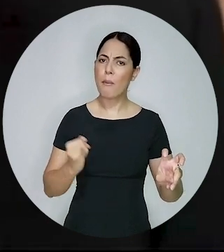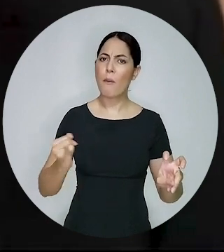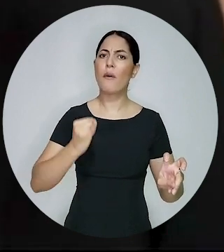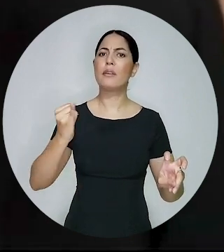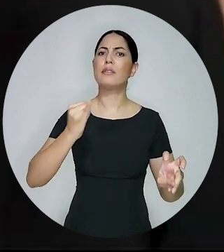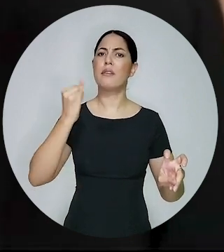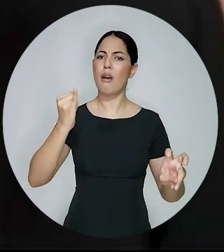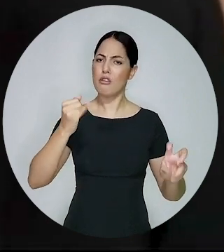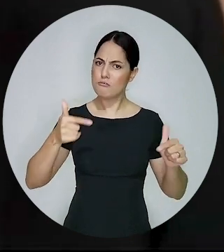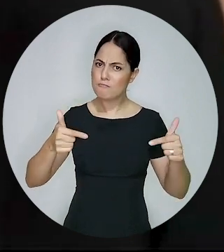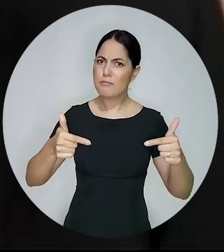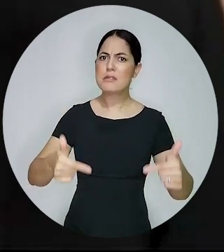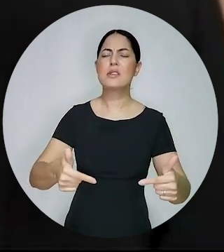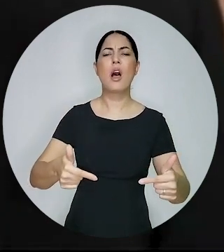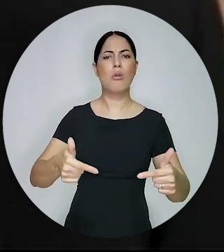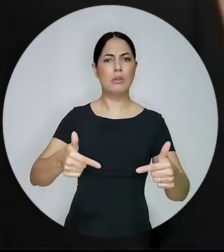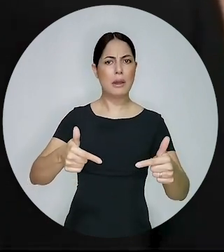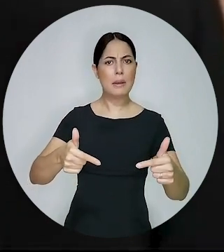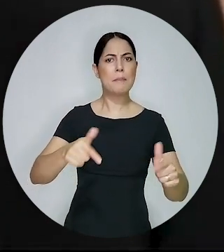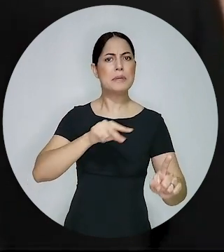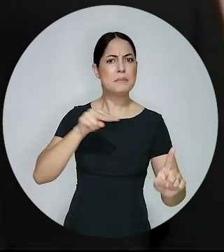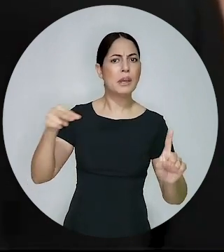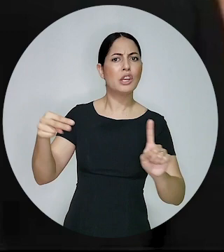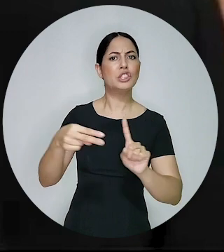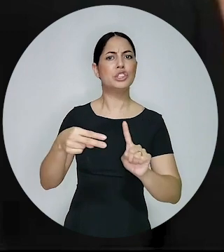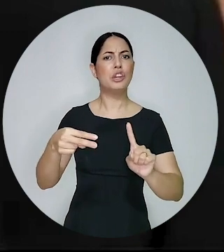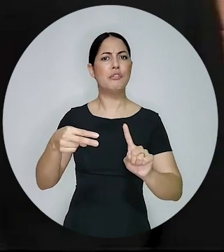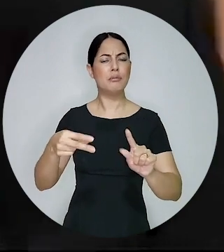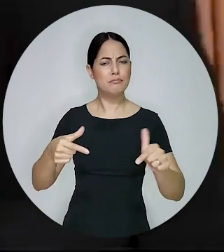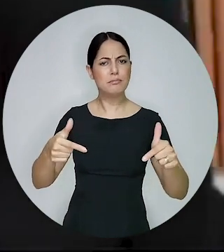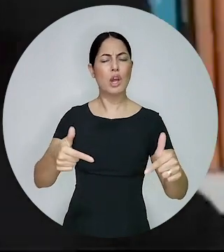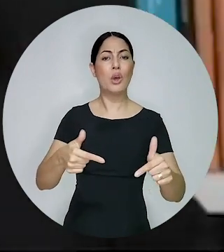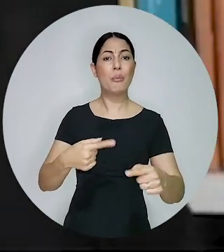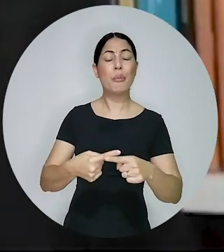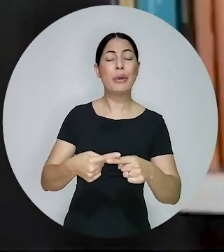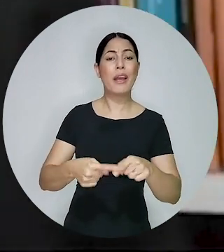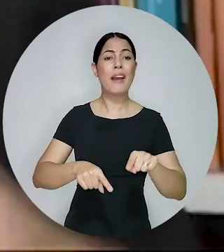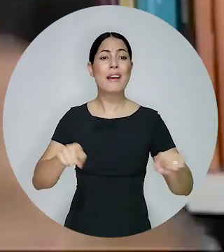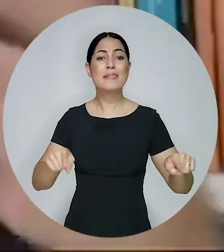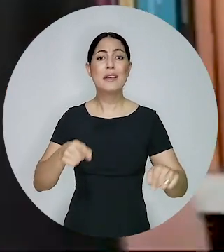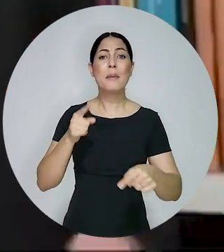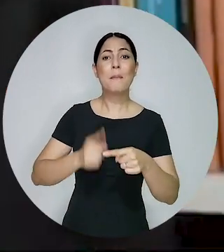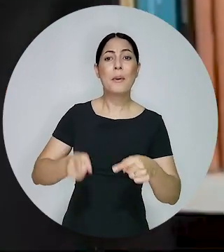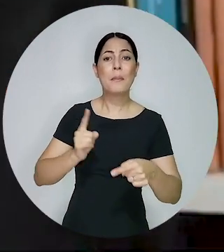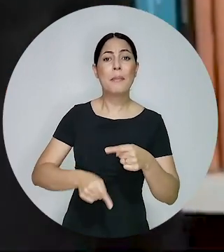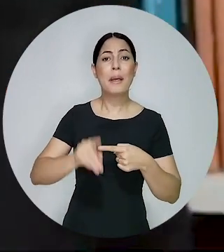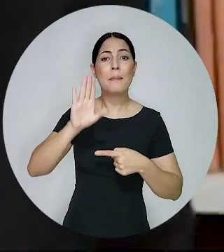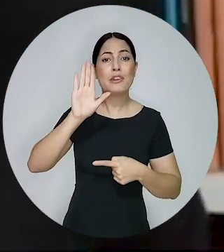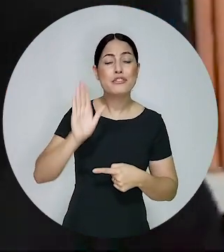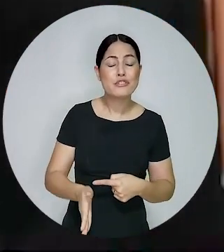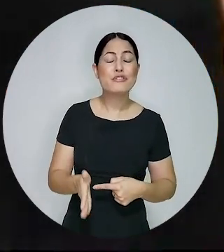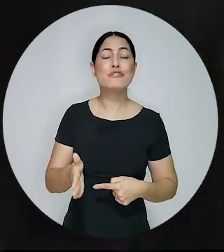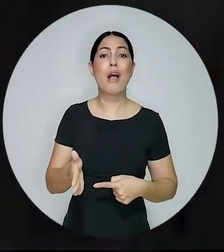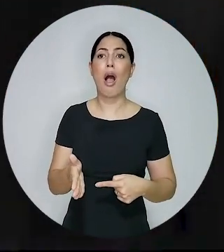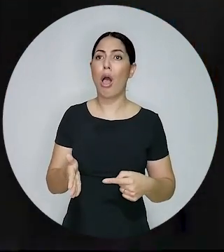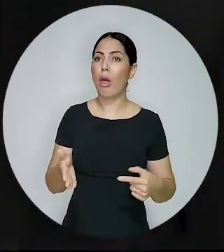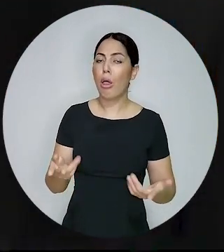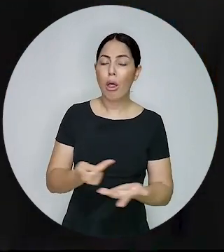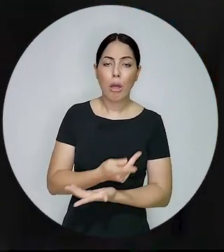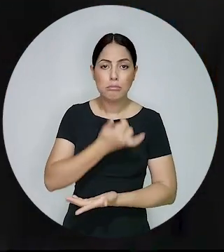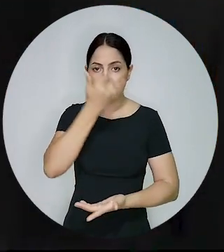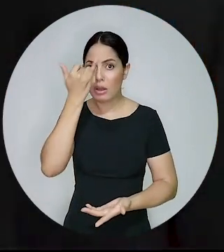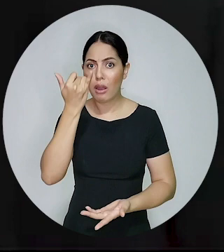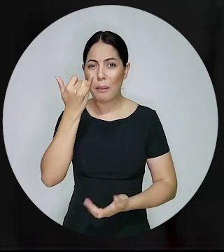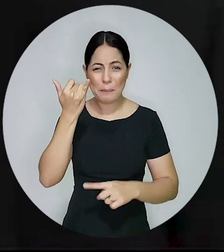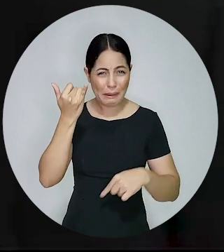a gente vai continuar tendo um olhar beligerante, que é um olhar reativo. Você espera que o problema esteja instalado para